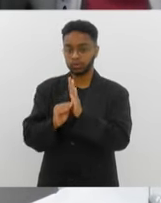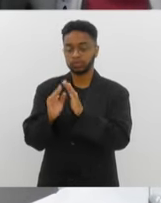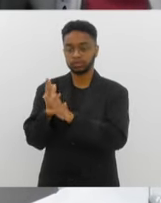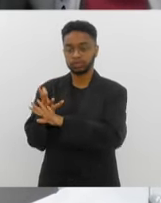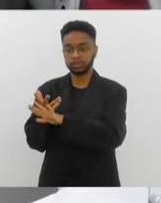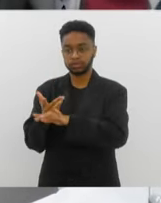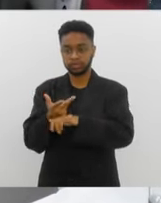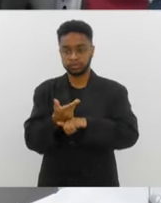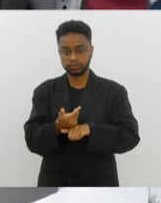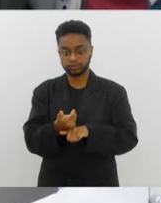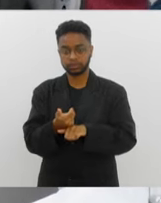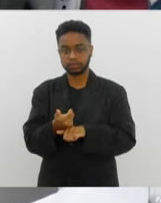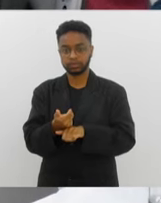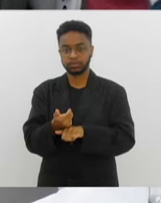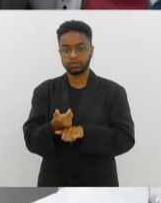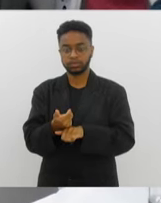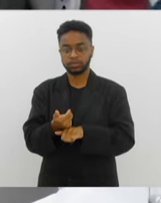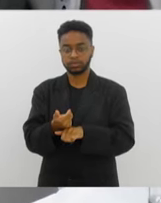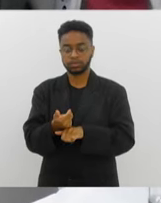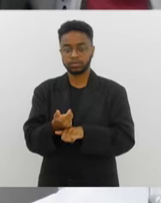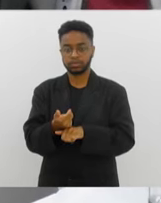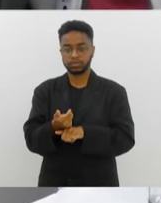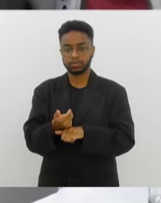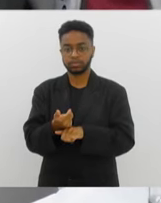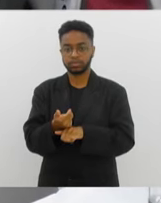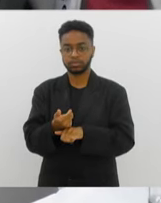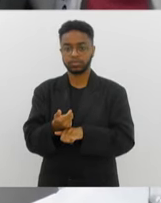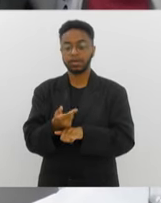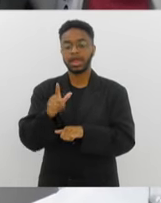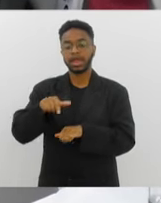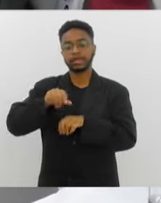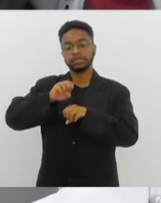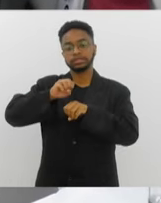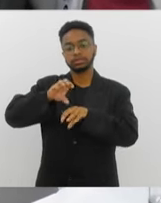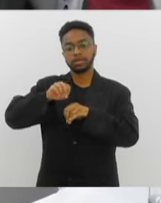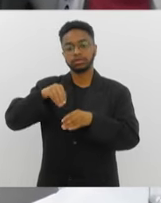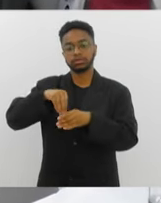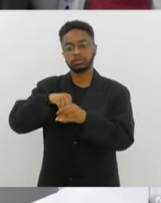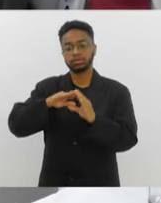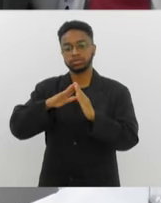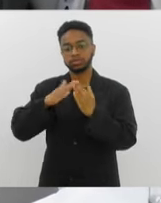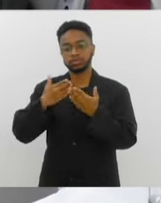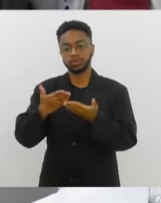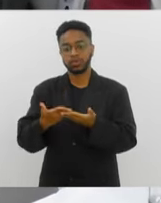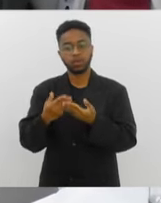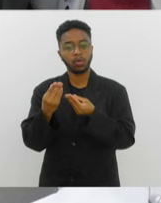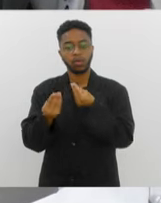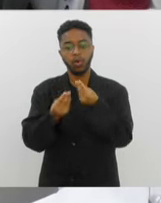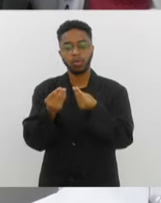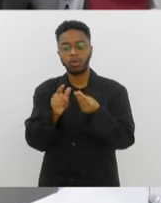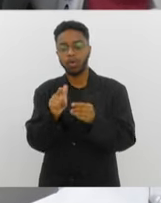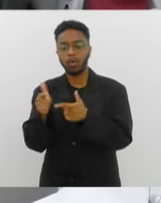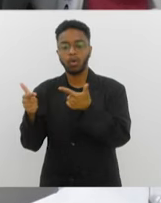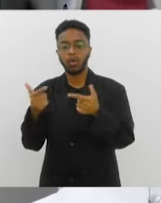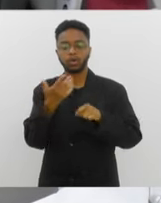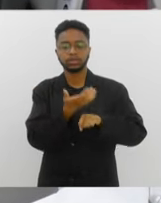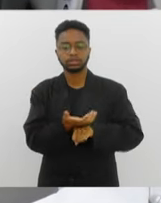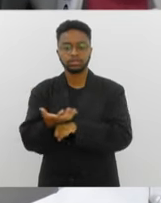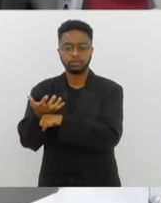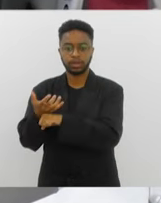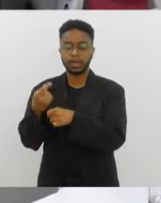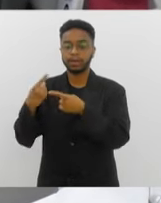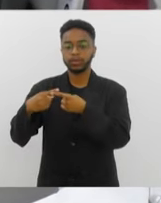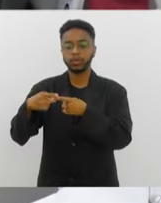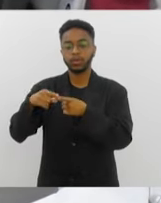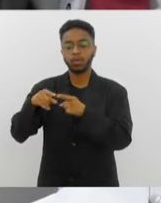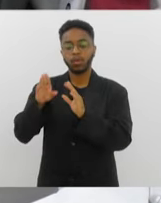transversal, ele é ministrado em sala de aula em outras disciplinas. É um conteúdo que